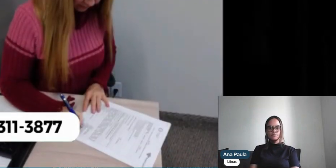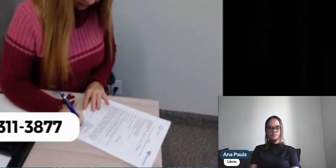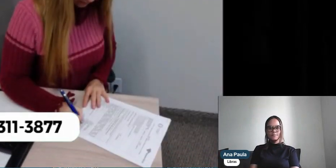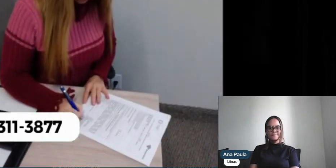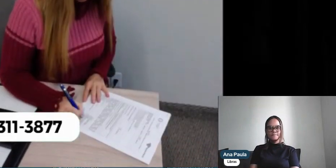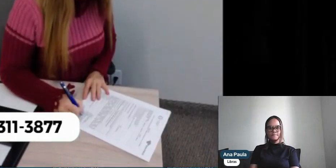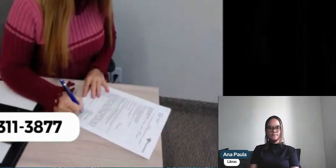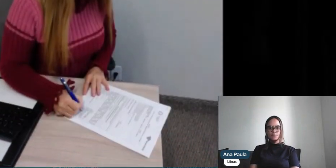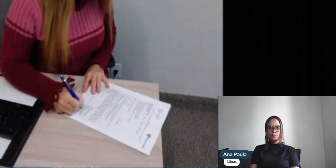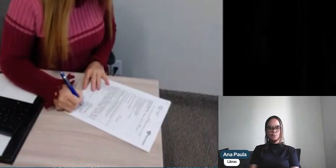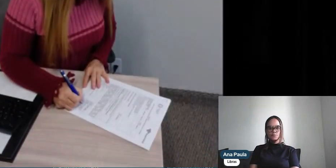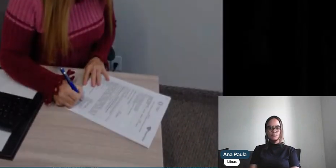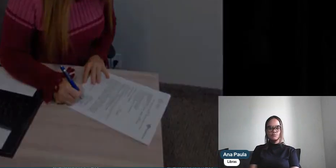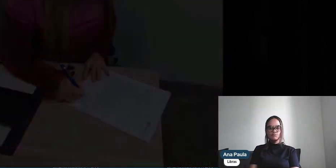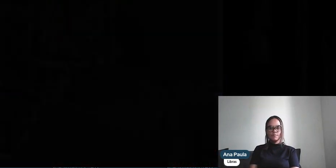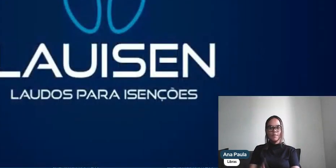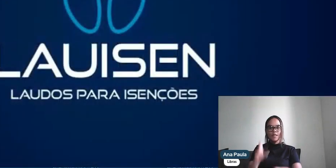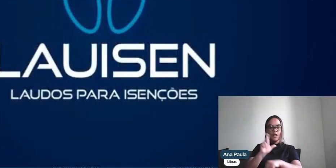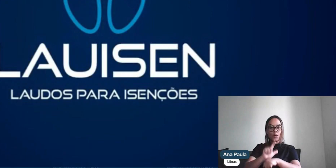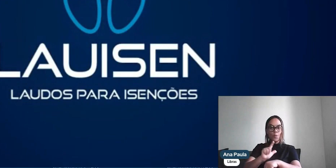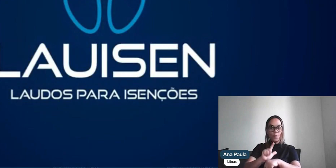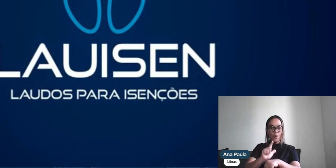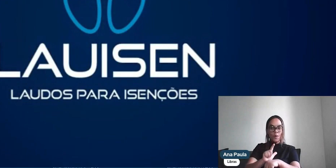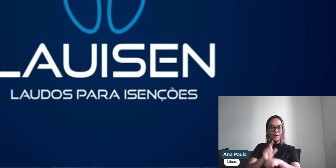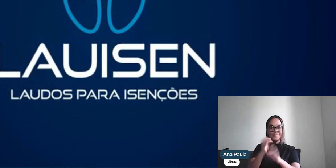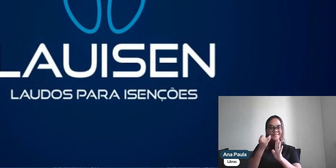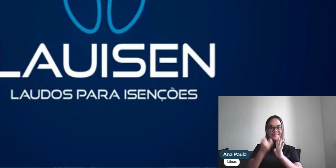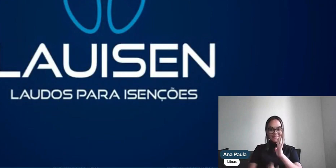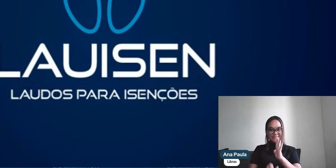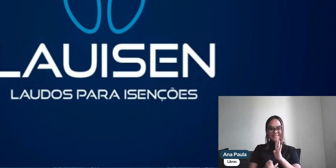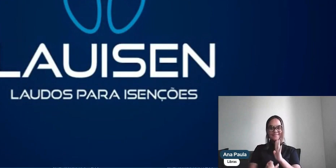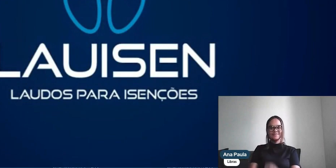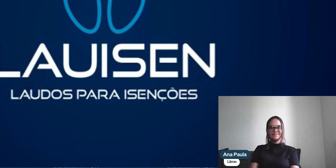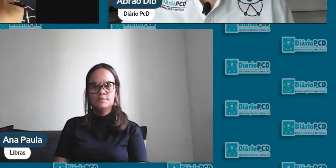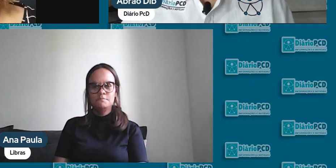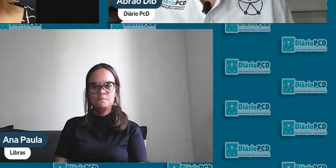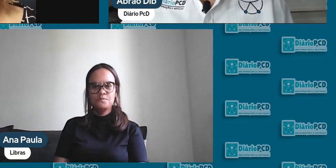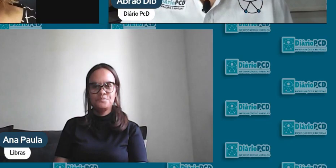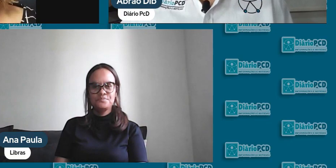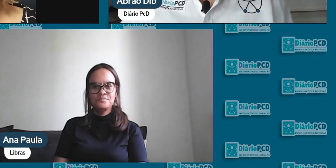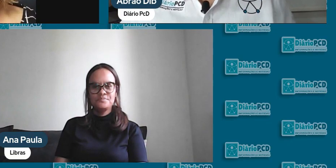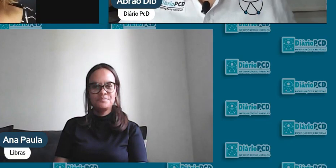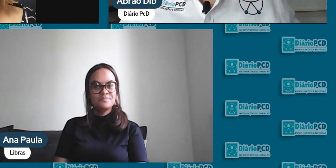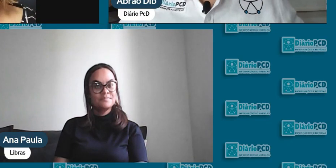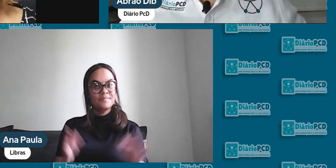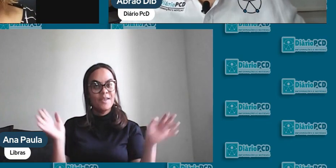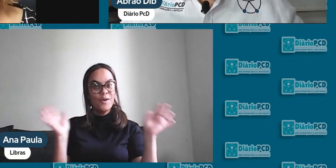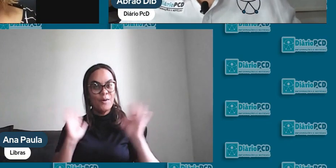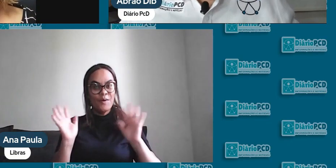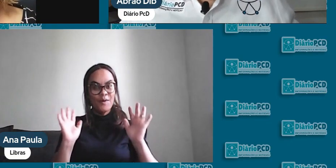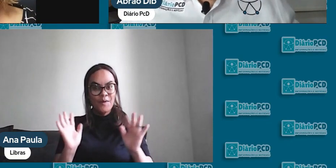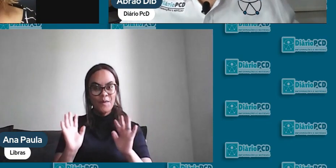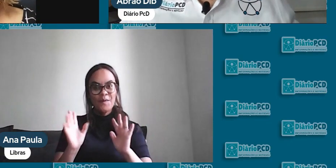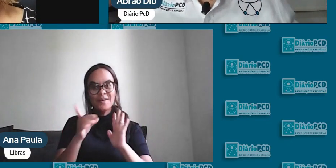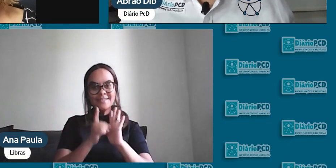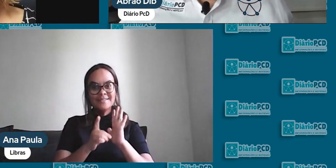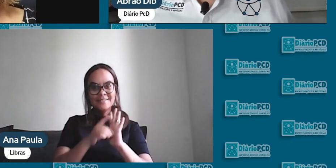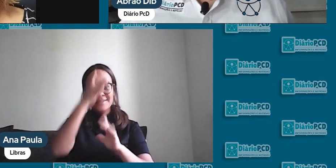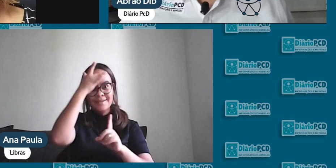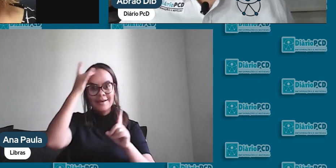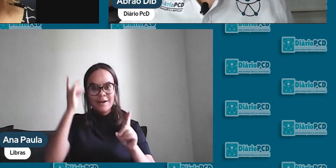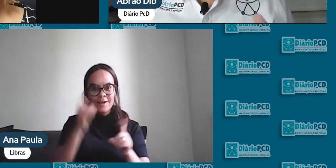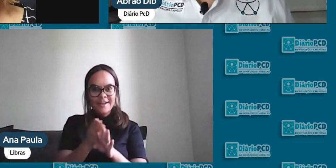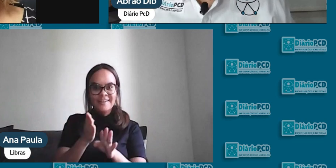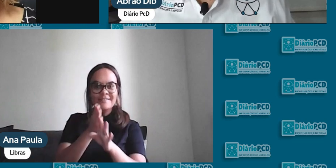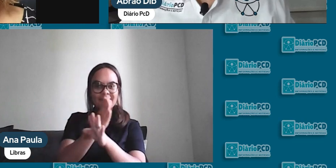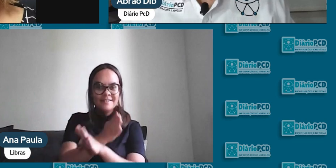3877. Lauisen Laudos para Isenções. E como o Diário PCD já havia adiantado